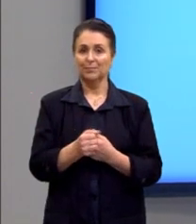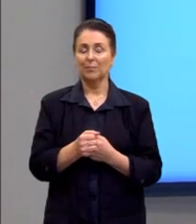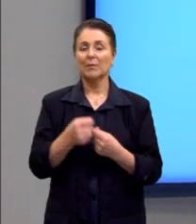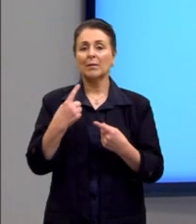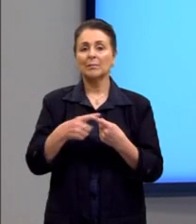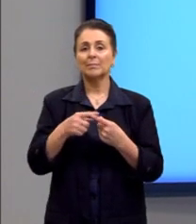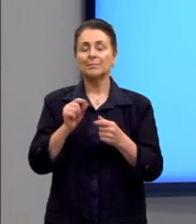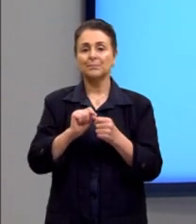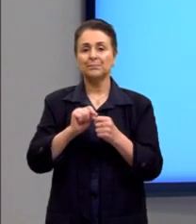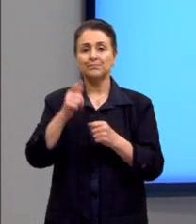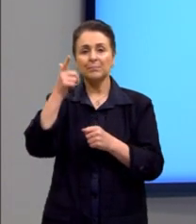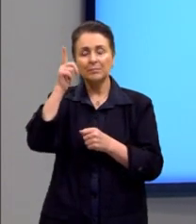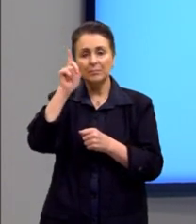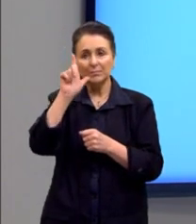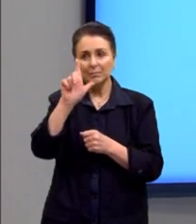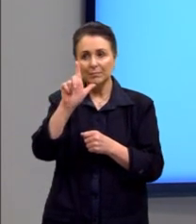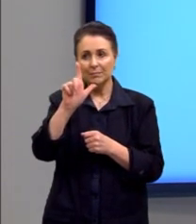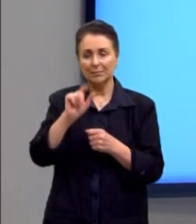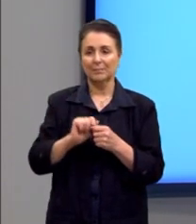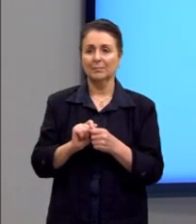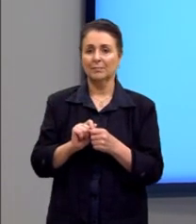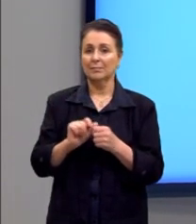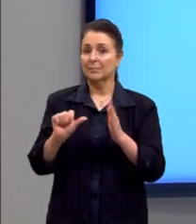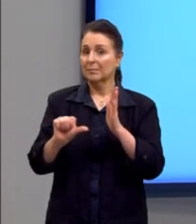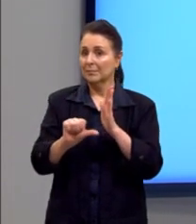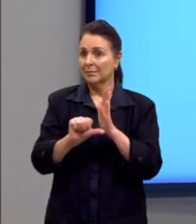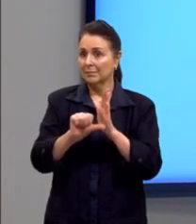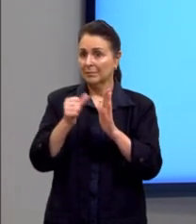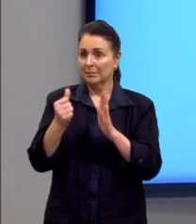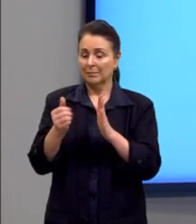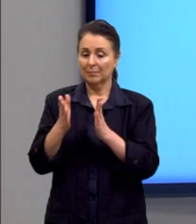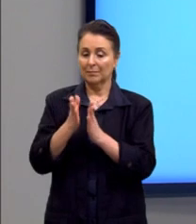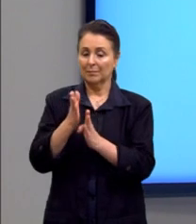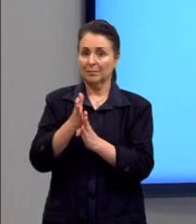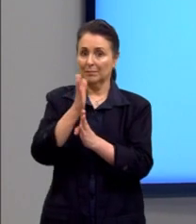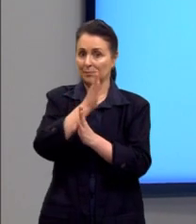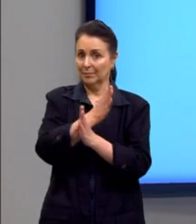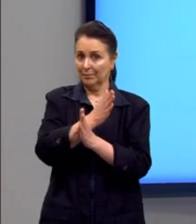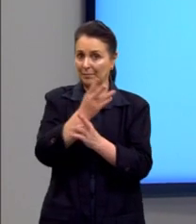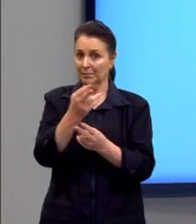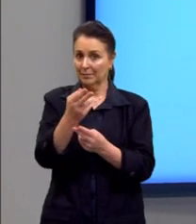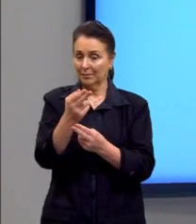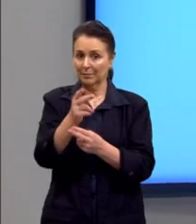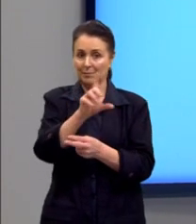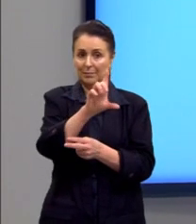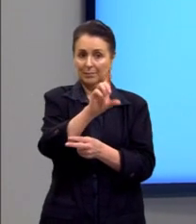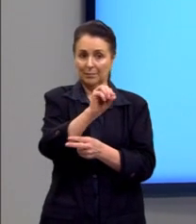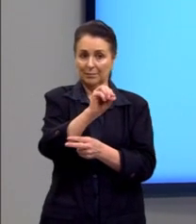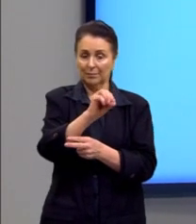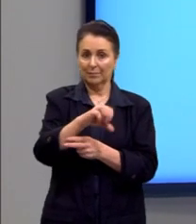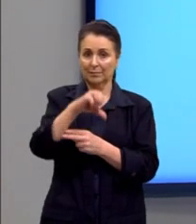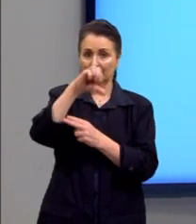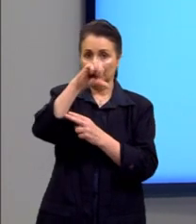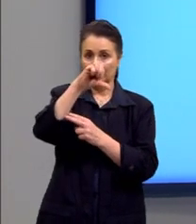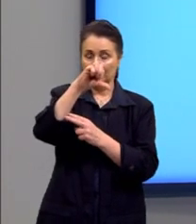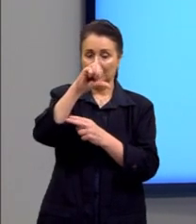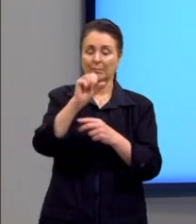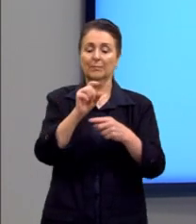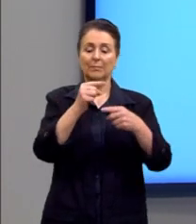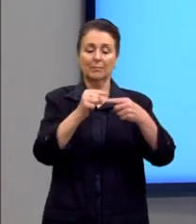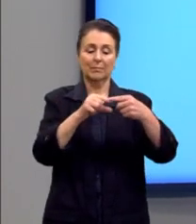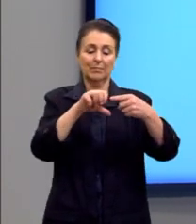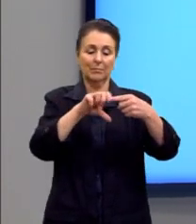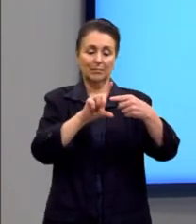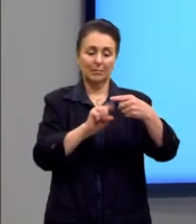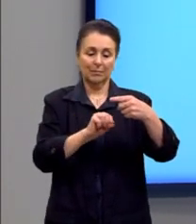isso porque a gente consegue né aqui no primeiro lado da Igualdade onde nós tínhamos 10 elevado a 9 sobre 10